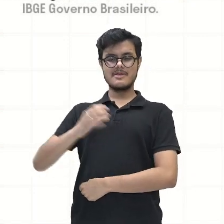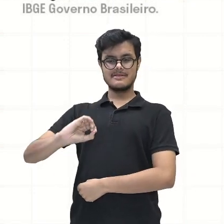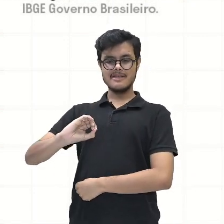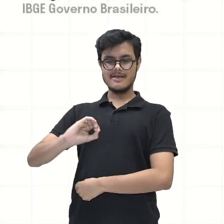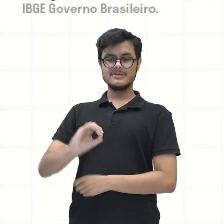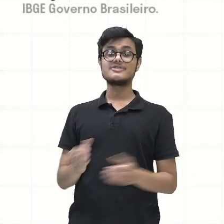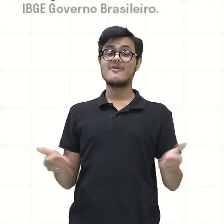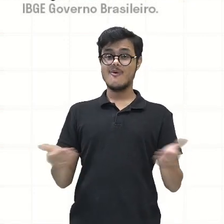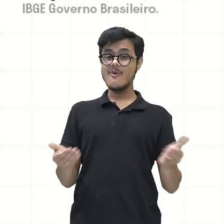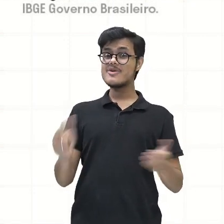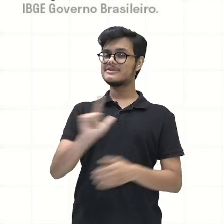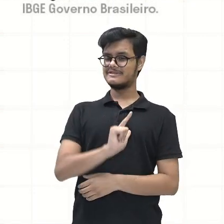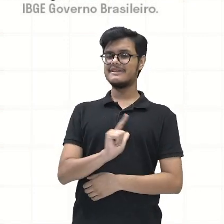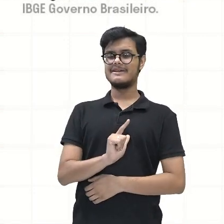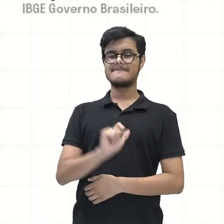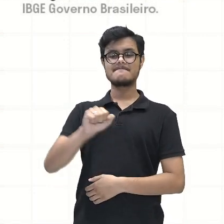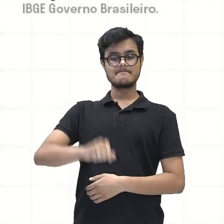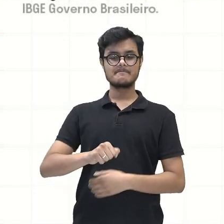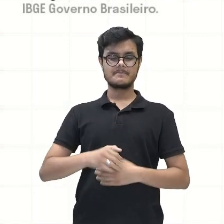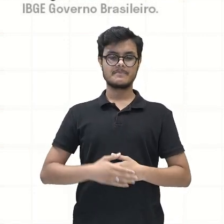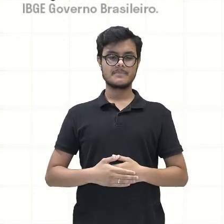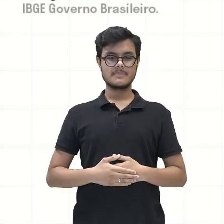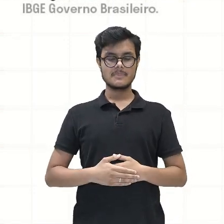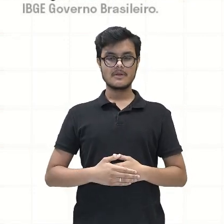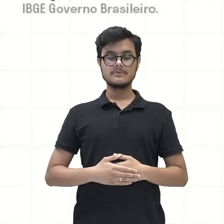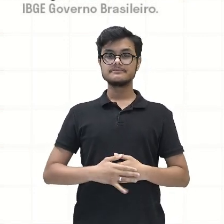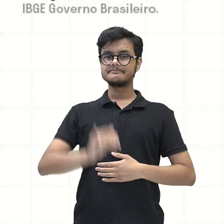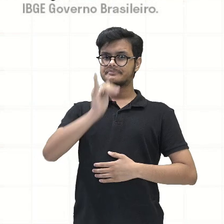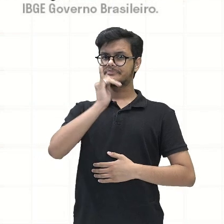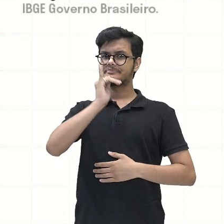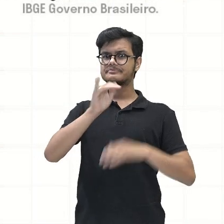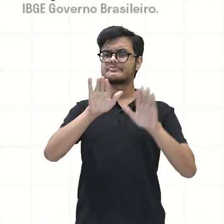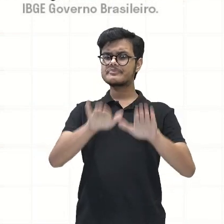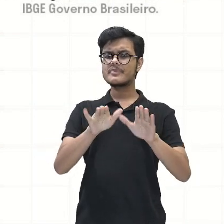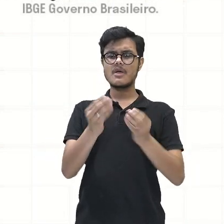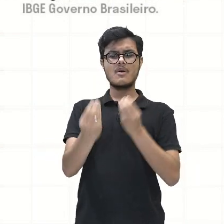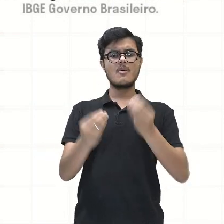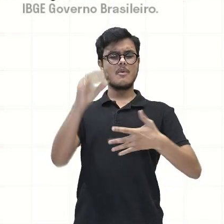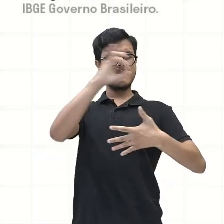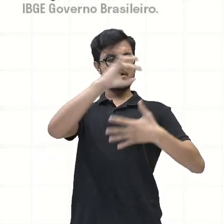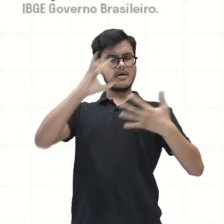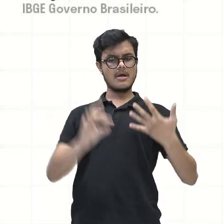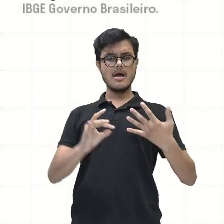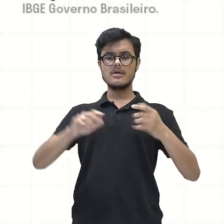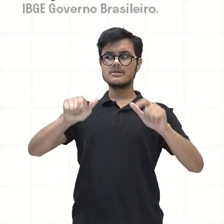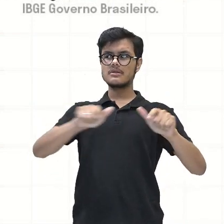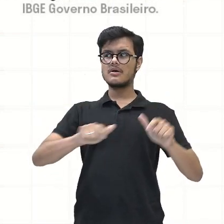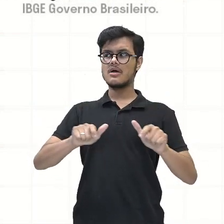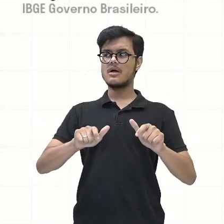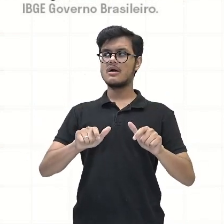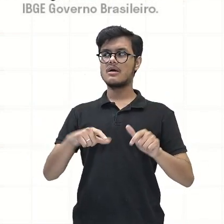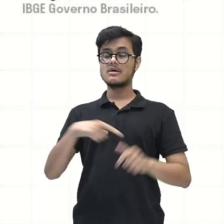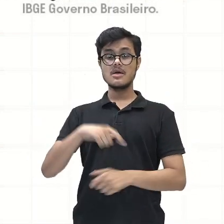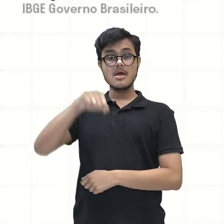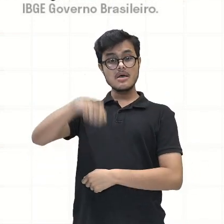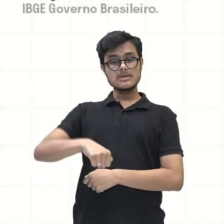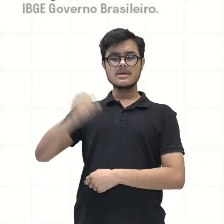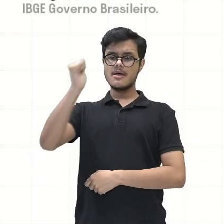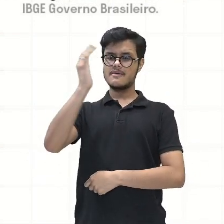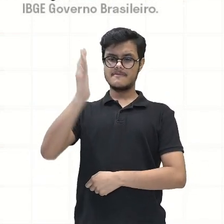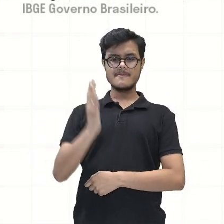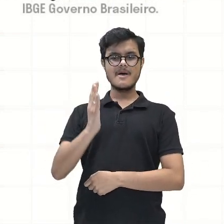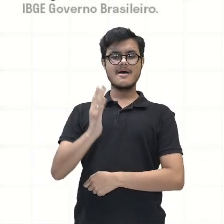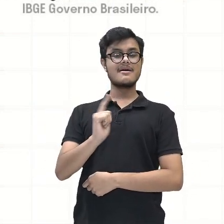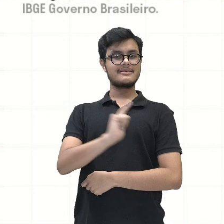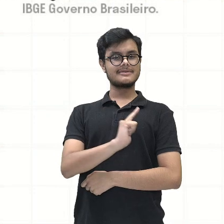dias atuais, né? E aí a gente observa cada uma das regiões, né? E a composição de cada uma delas